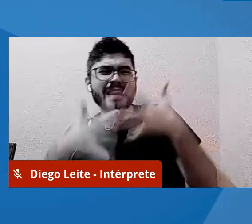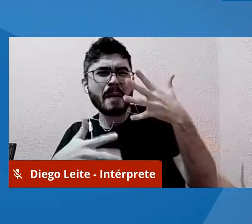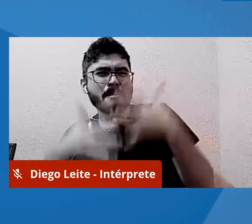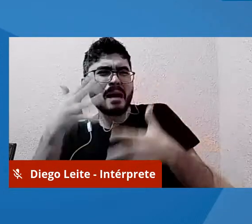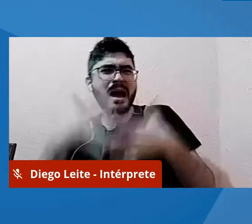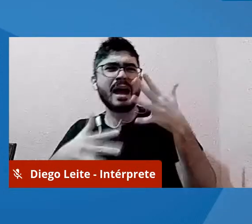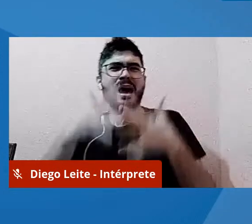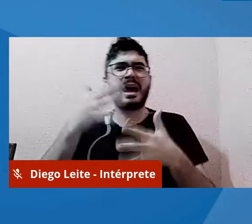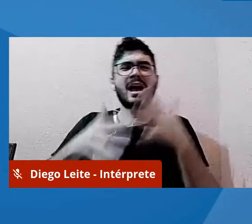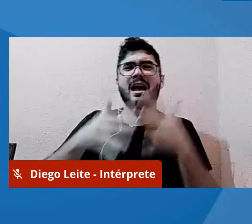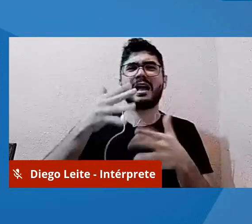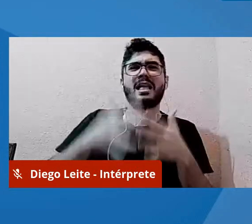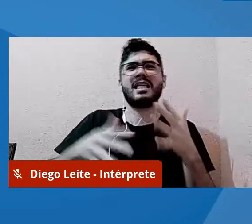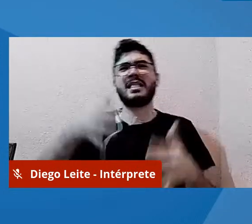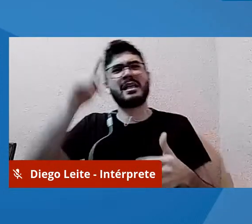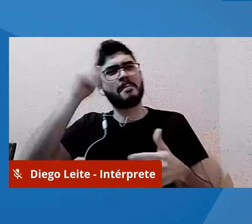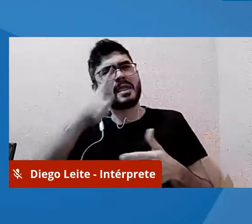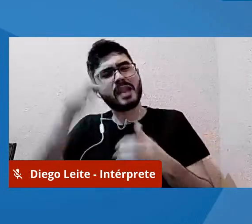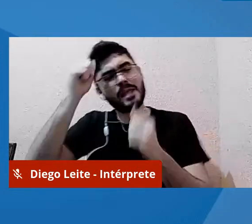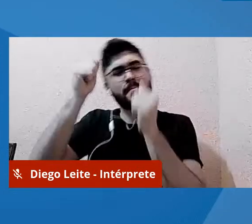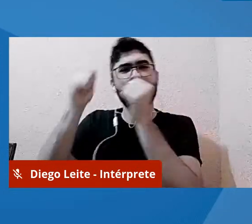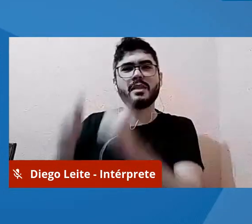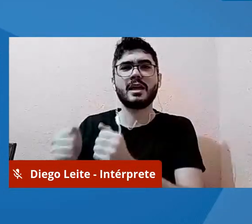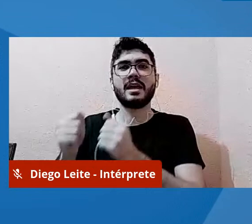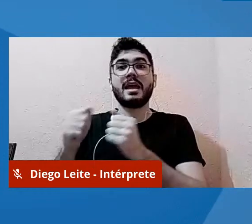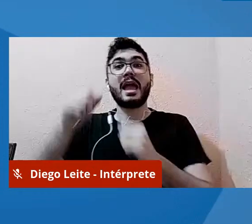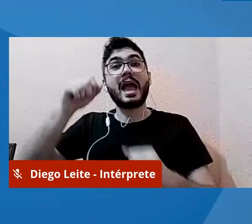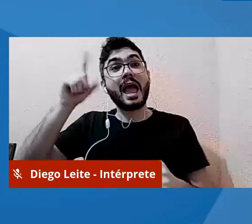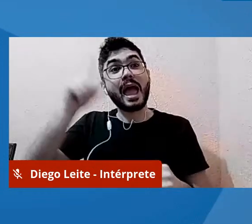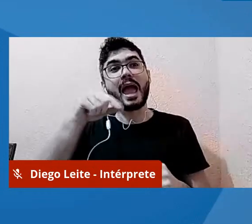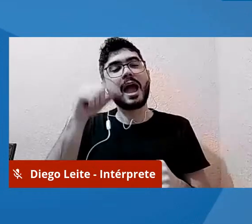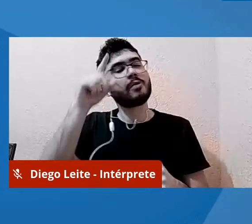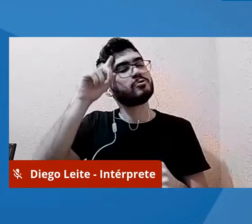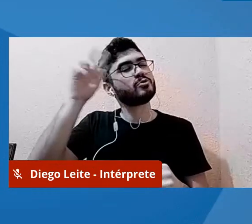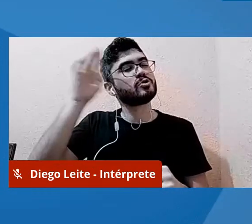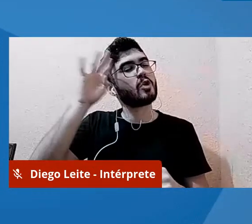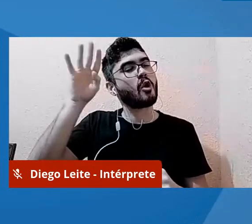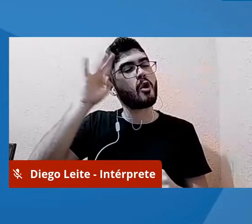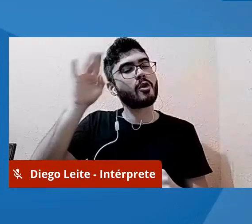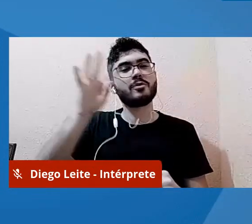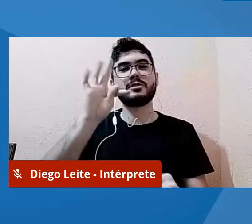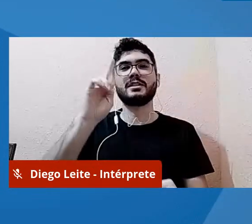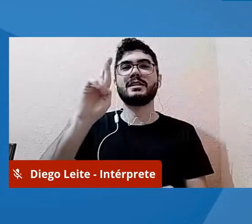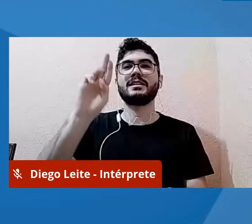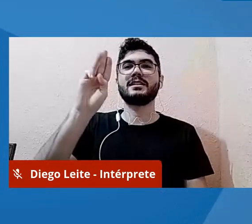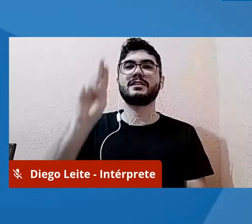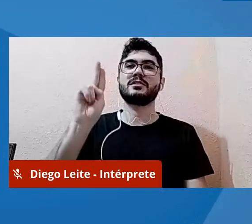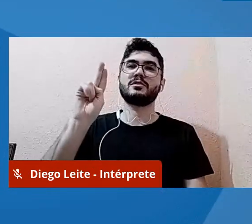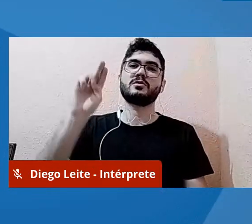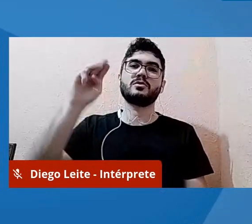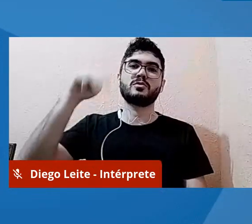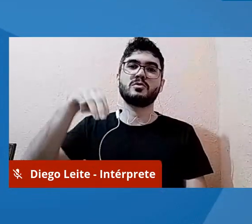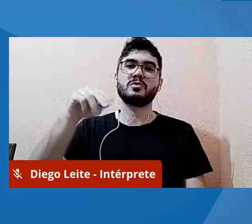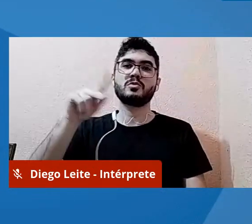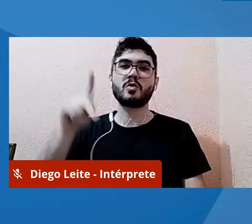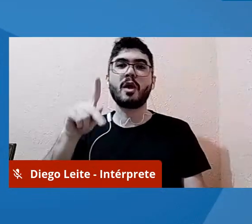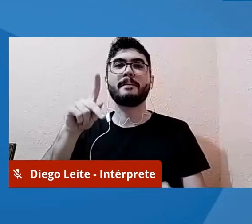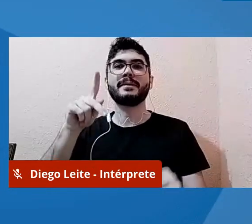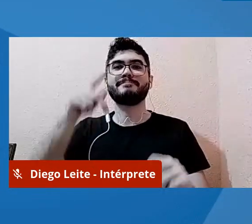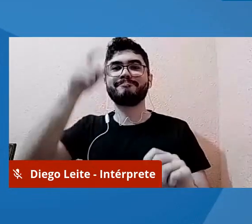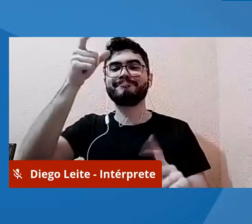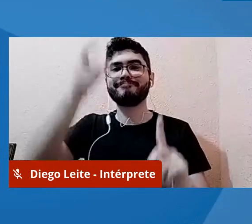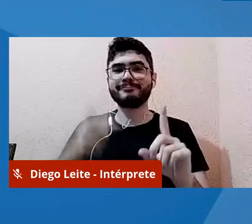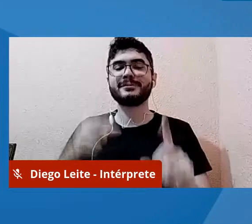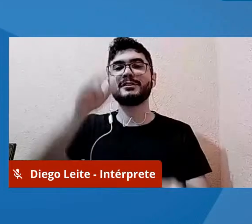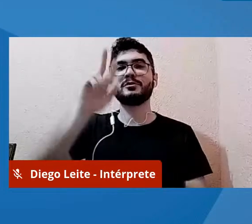democracia. É o sonho do Trump. O Trump não quer aceitar a derrota eleitoral que está se